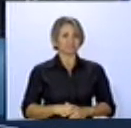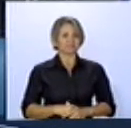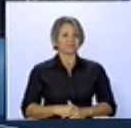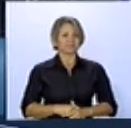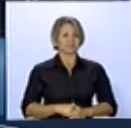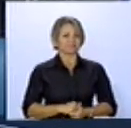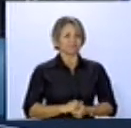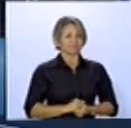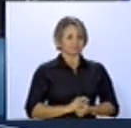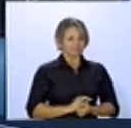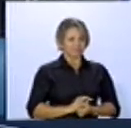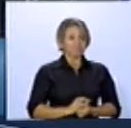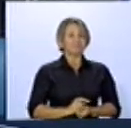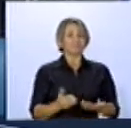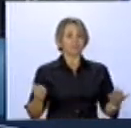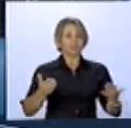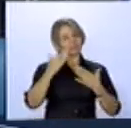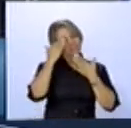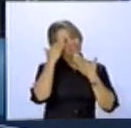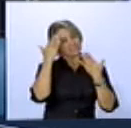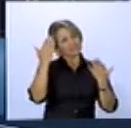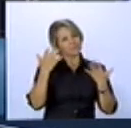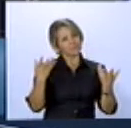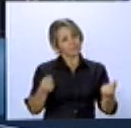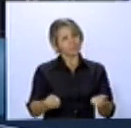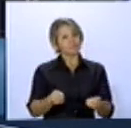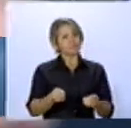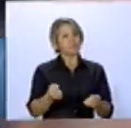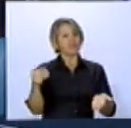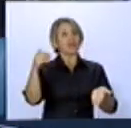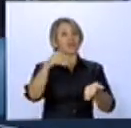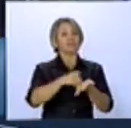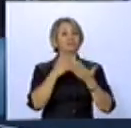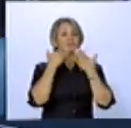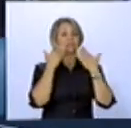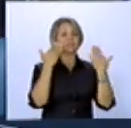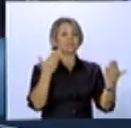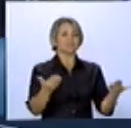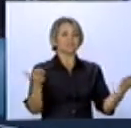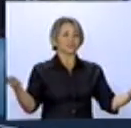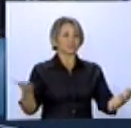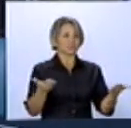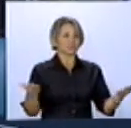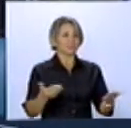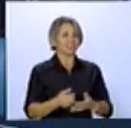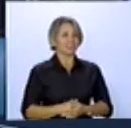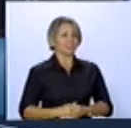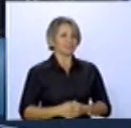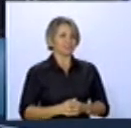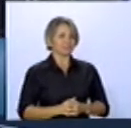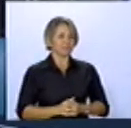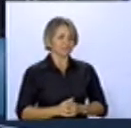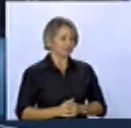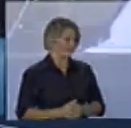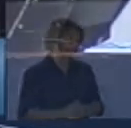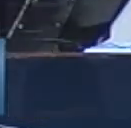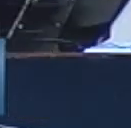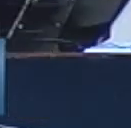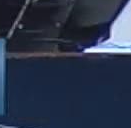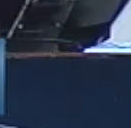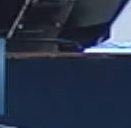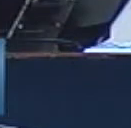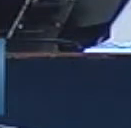Queiroz ouviremos agora então o último exposição do dia de hoje Dr Fernando